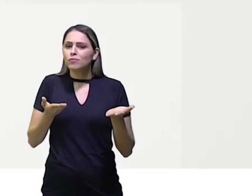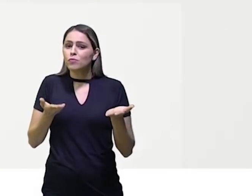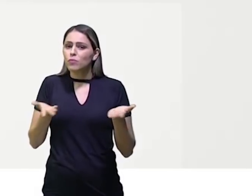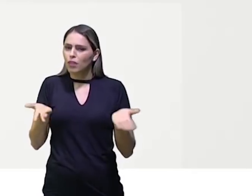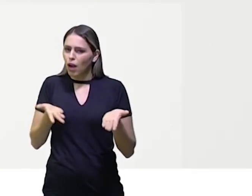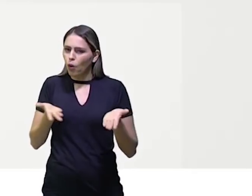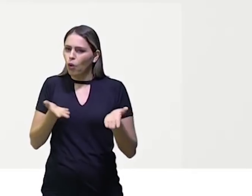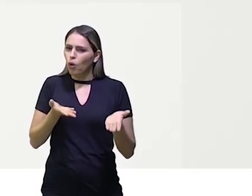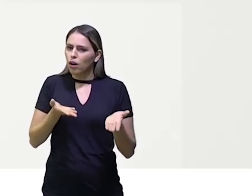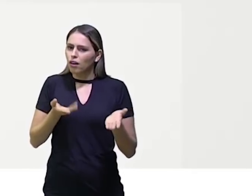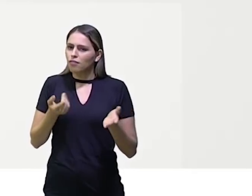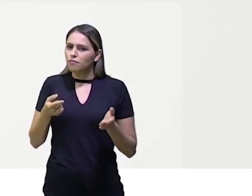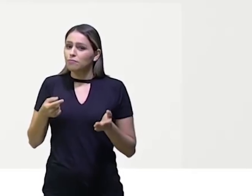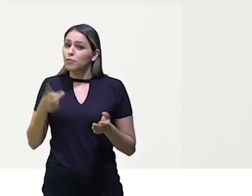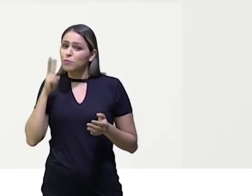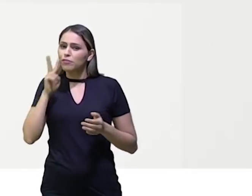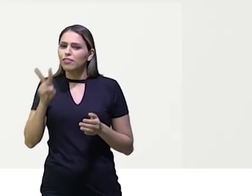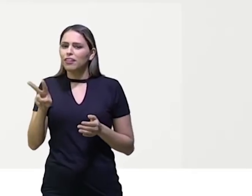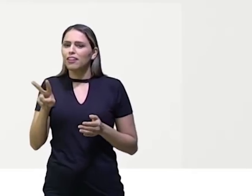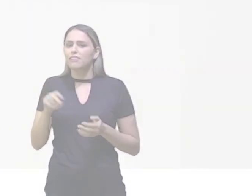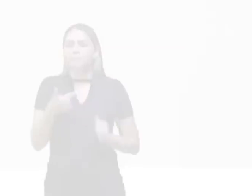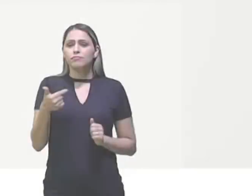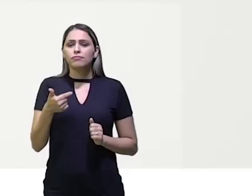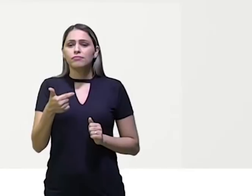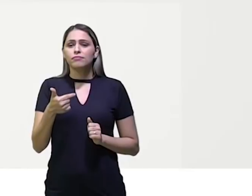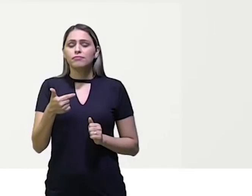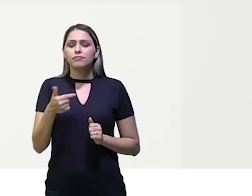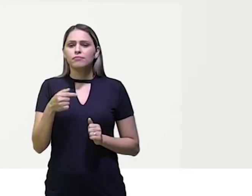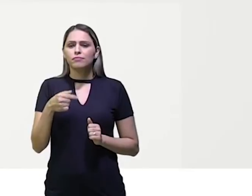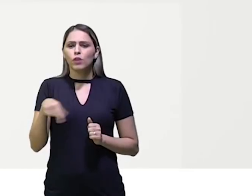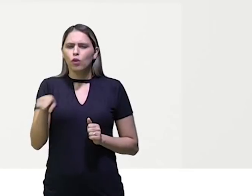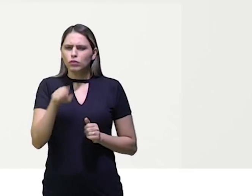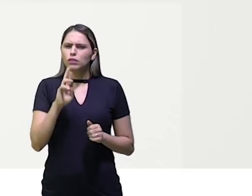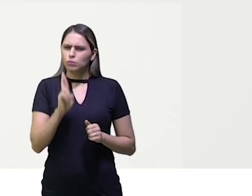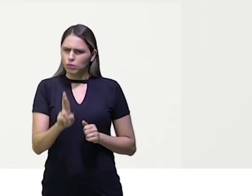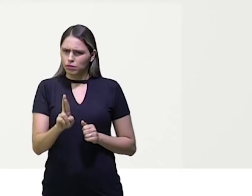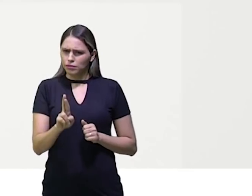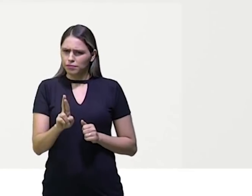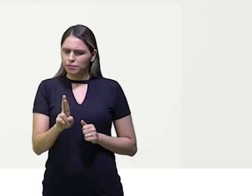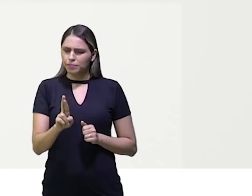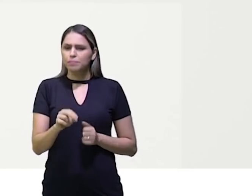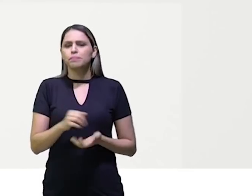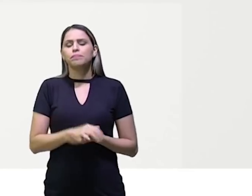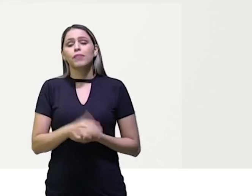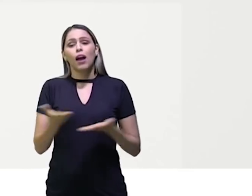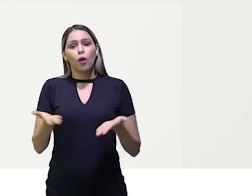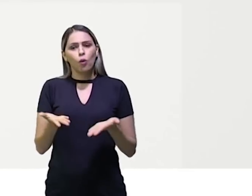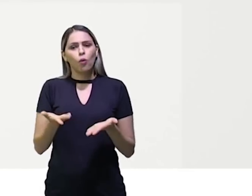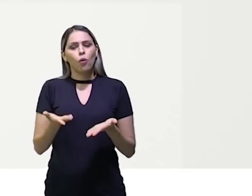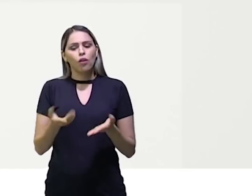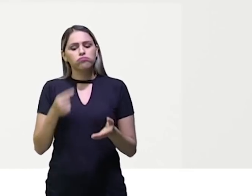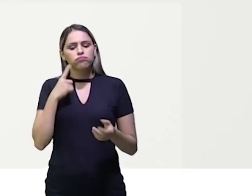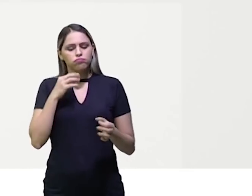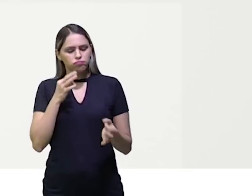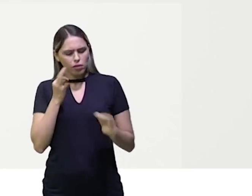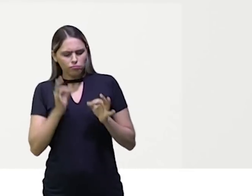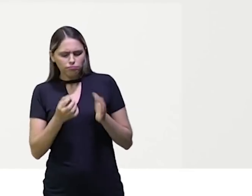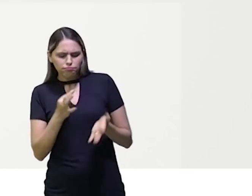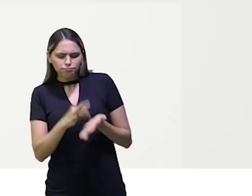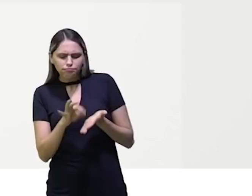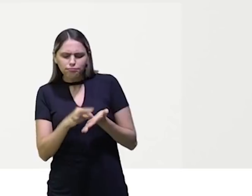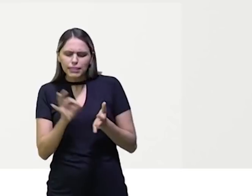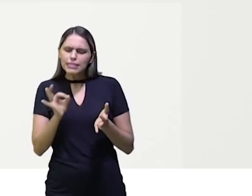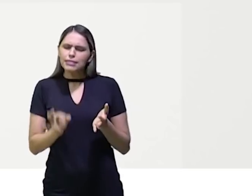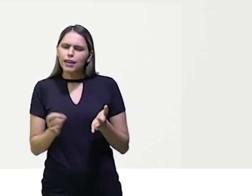nos números? Vamos lá. Você respondeu? Então agora vamos ver se está certo. Vamos aqui,